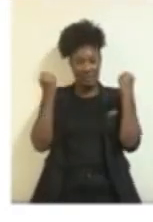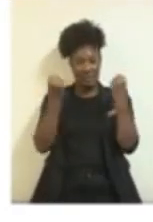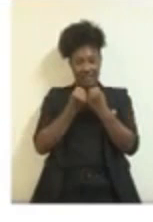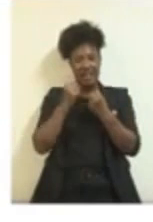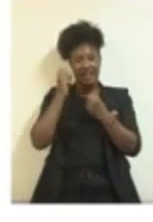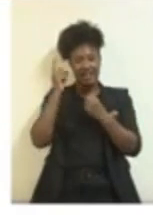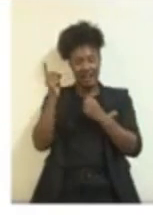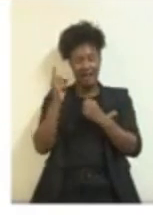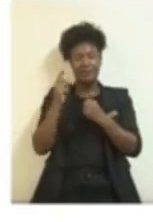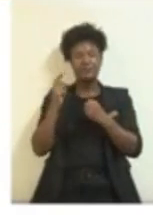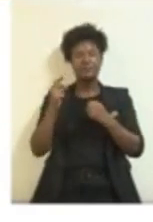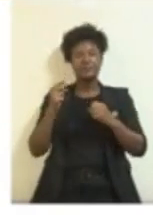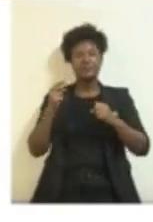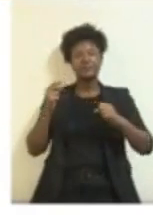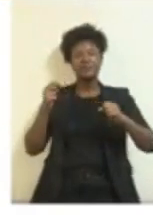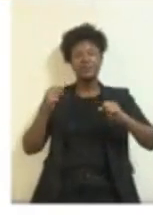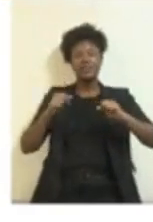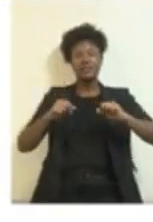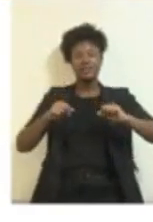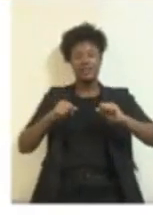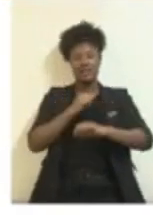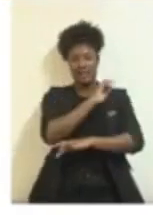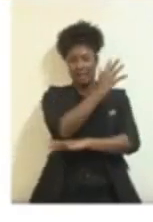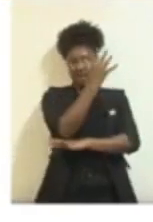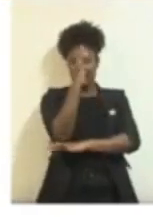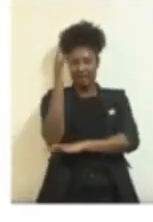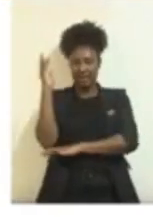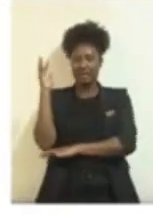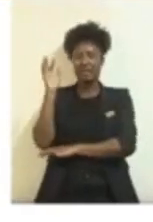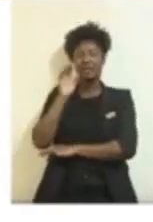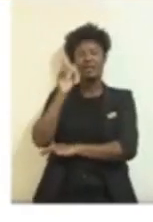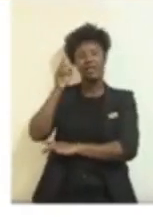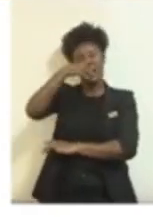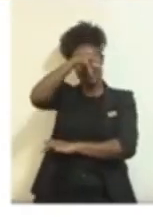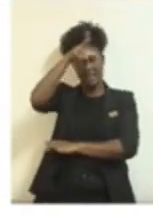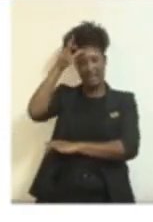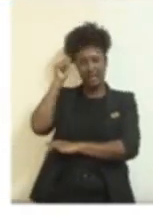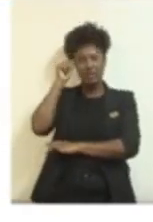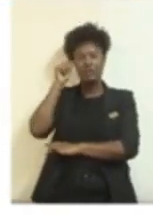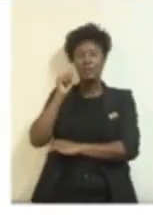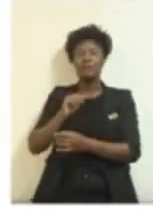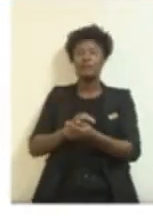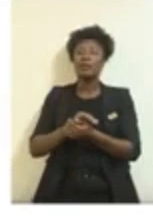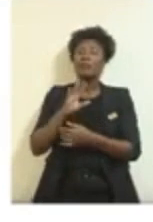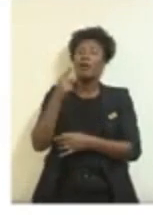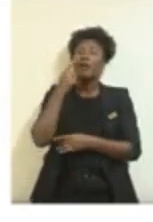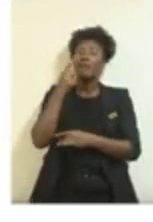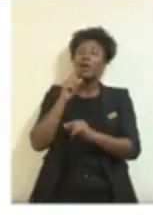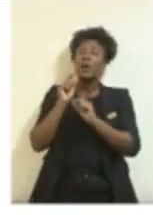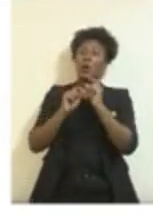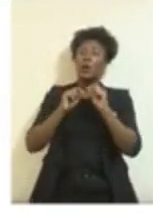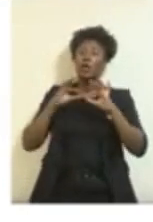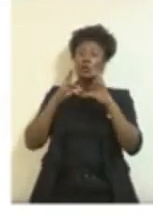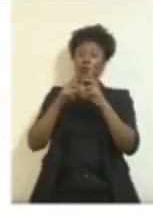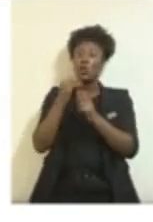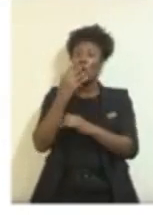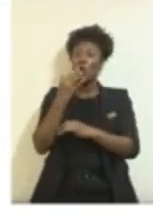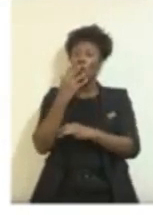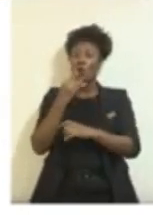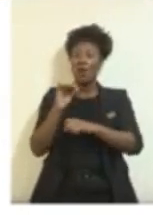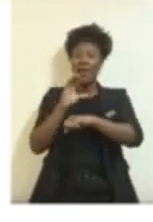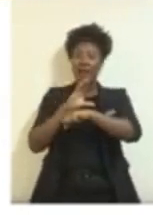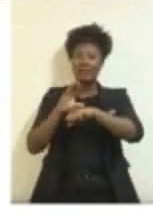dado aqui, de falar também um pouco dos campos. Mas o que a gente está vendo aqui? Tudo que está em tons de cinza